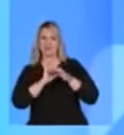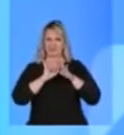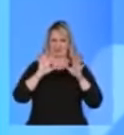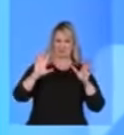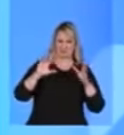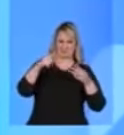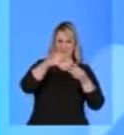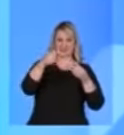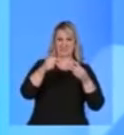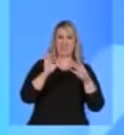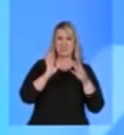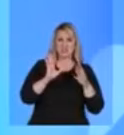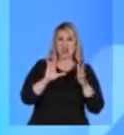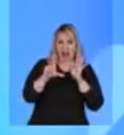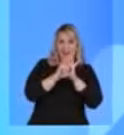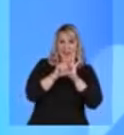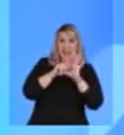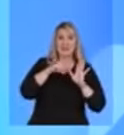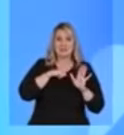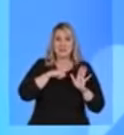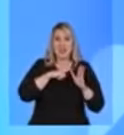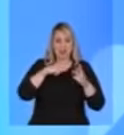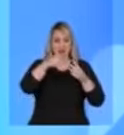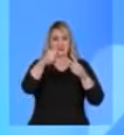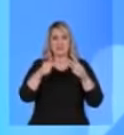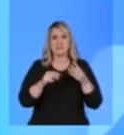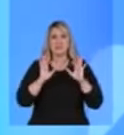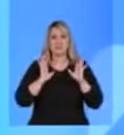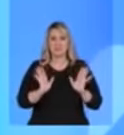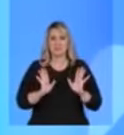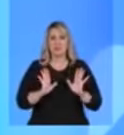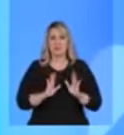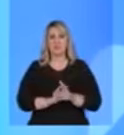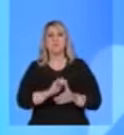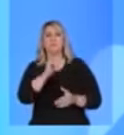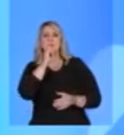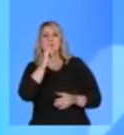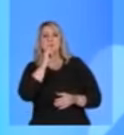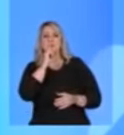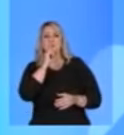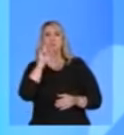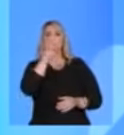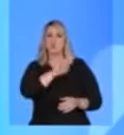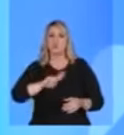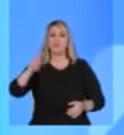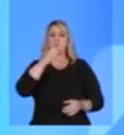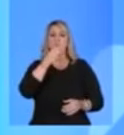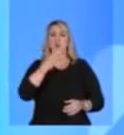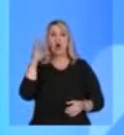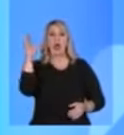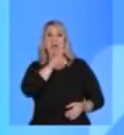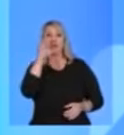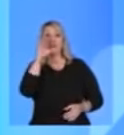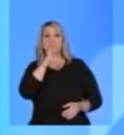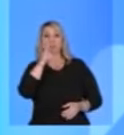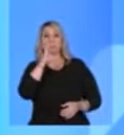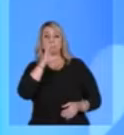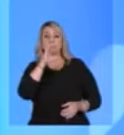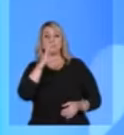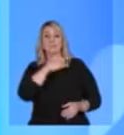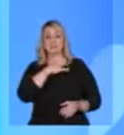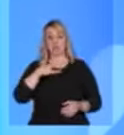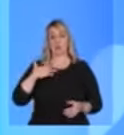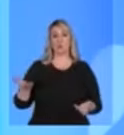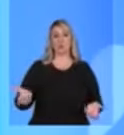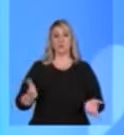licitação ela tá prevista na lei de licitações ela por exemplo é útil quando você tem uma emergência no sistema de